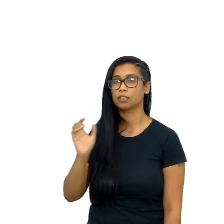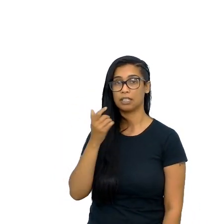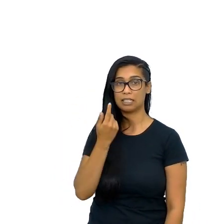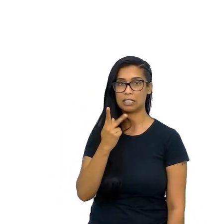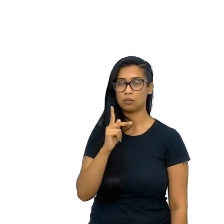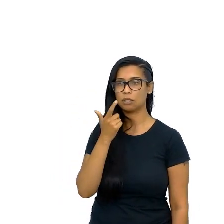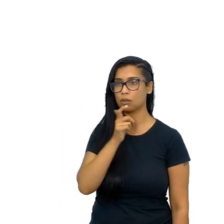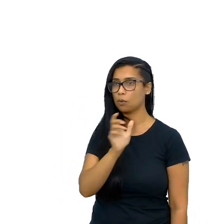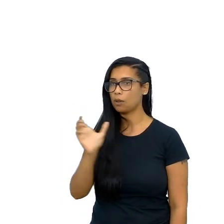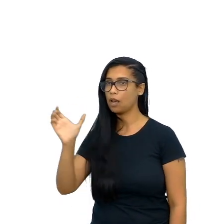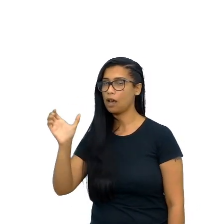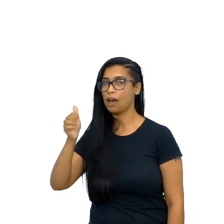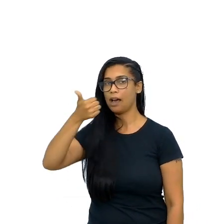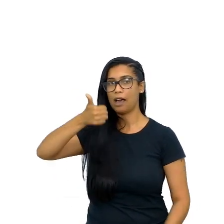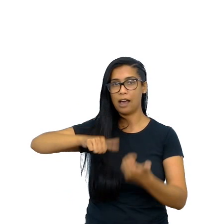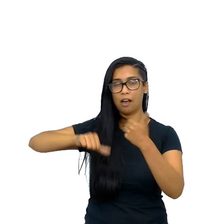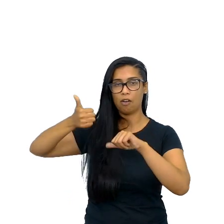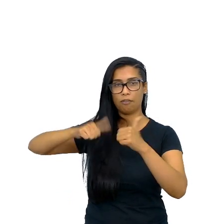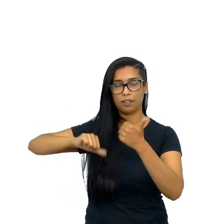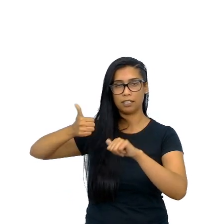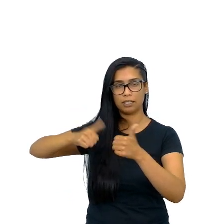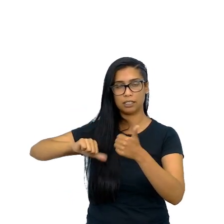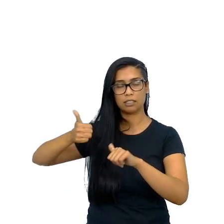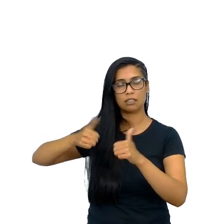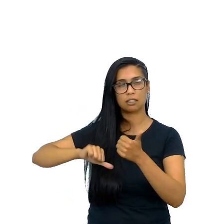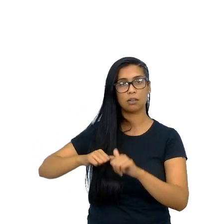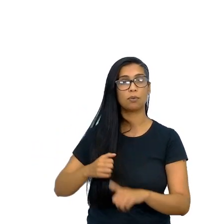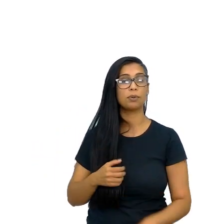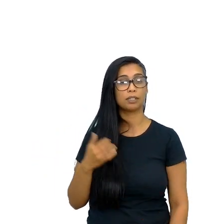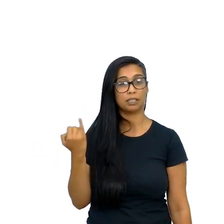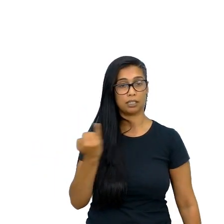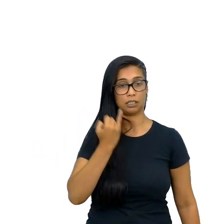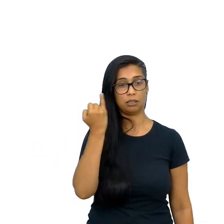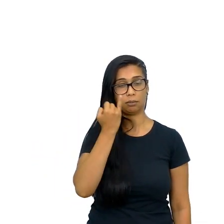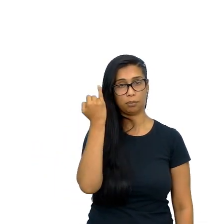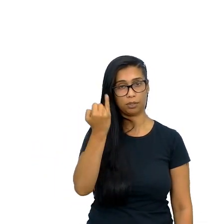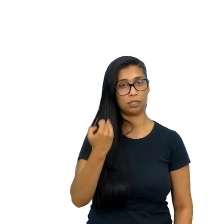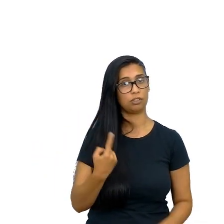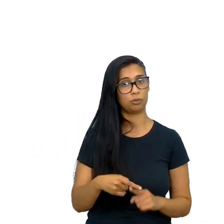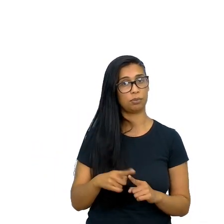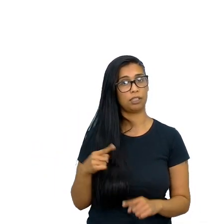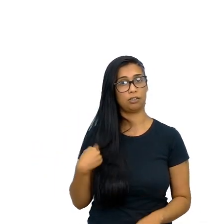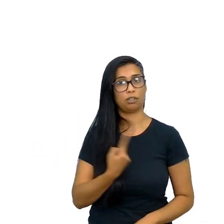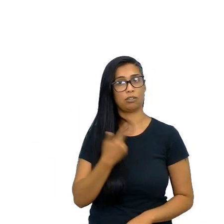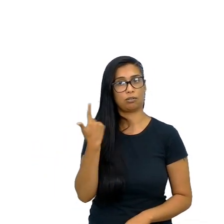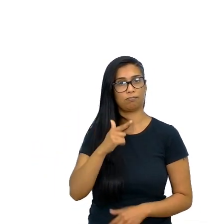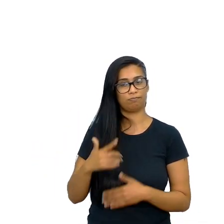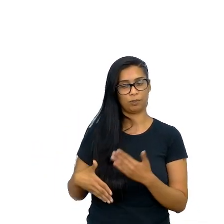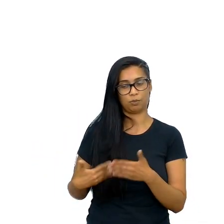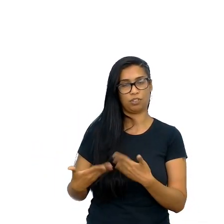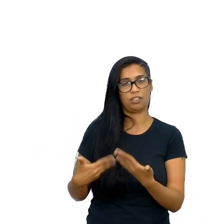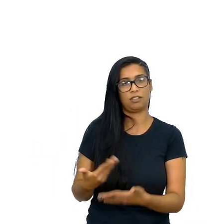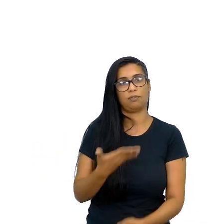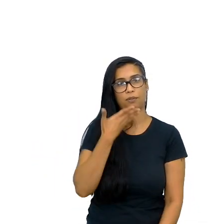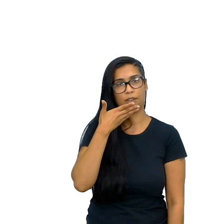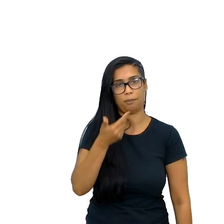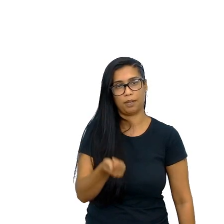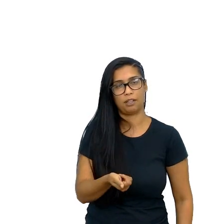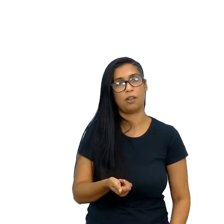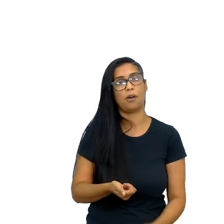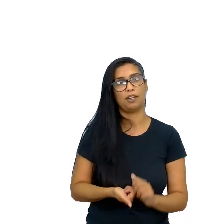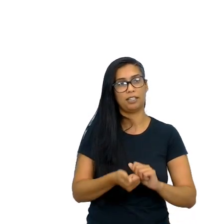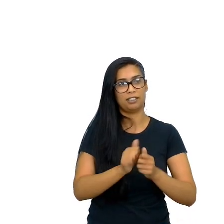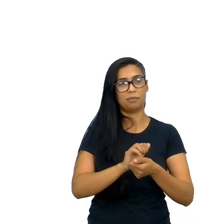de etapa, e é muito importante essa avaliação, porque é a partir delas que nós podemos aí imaginar o quanto nós